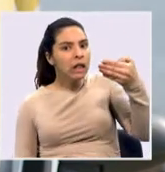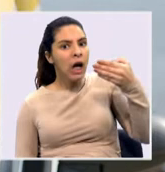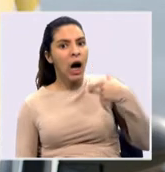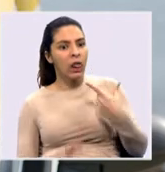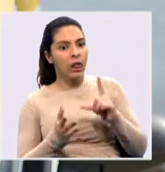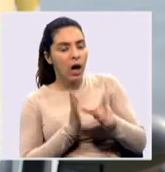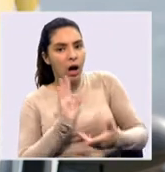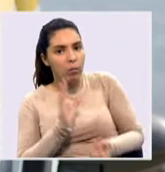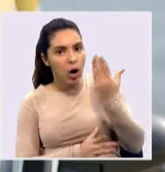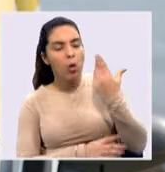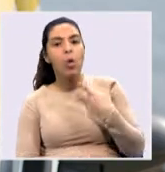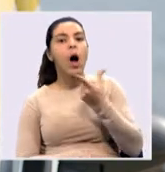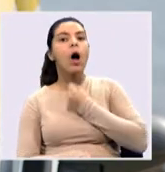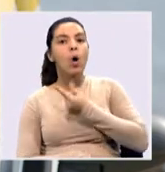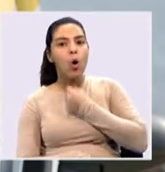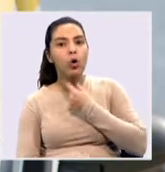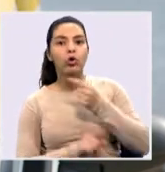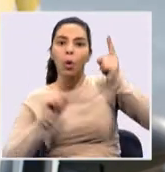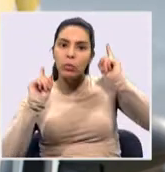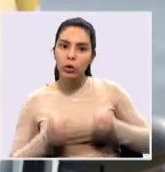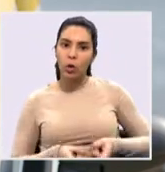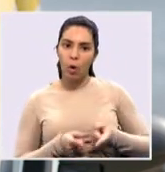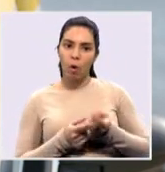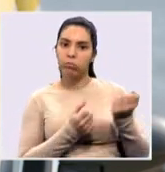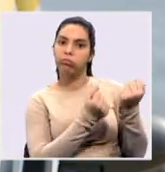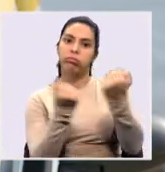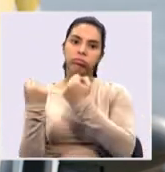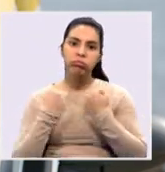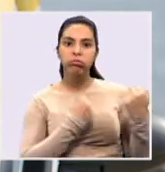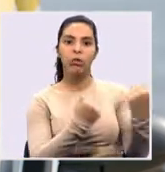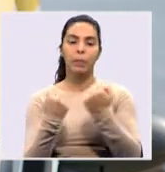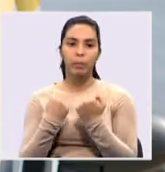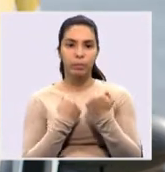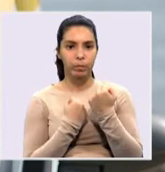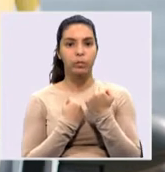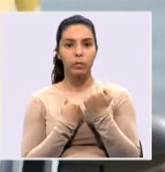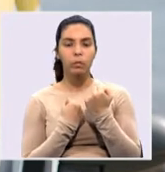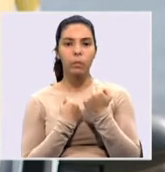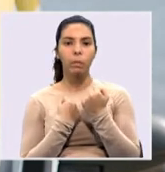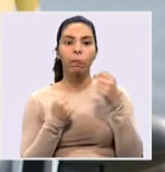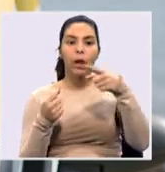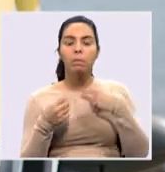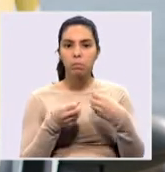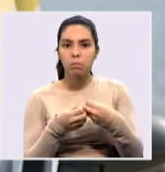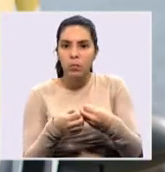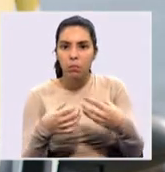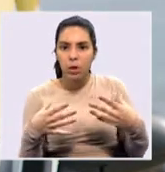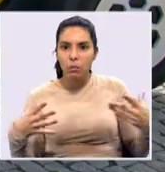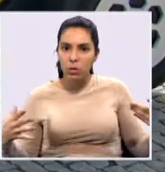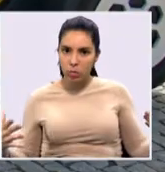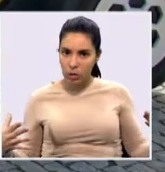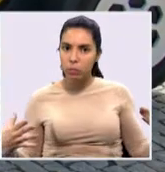este projeto. Em agosto de 2017, colocamos as viaturas na rua, começamos a chegar aos clientes. O